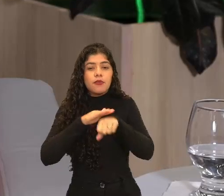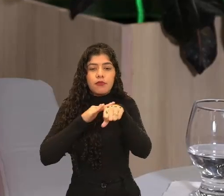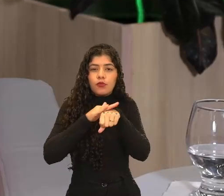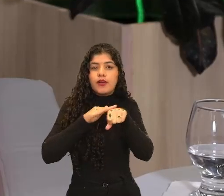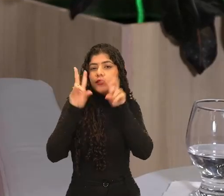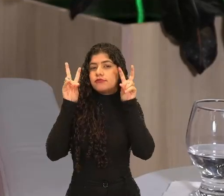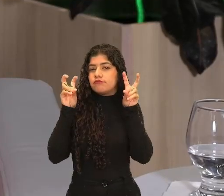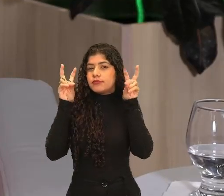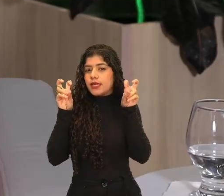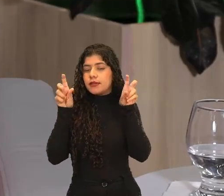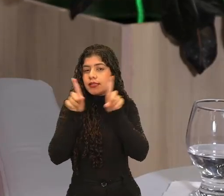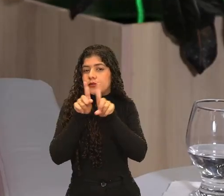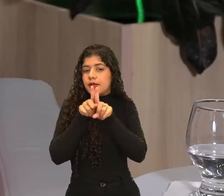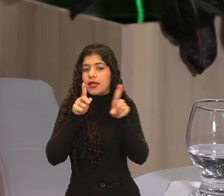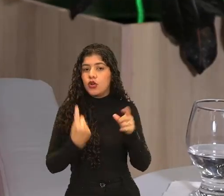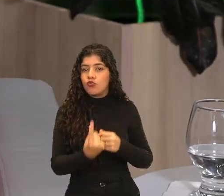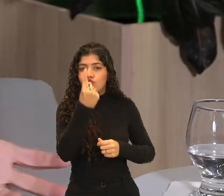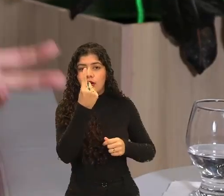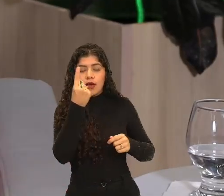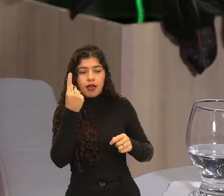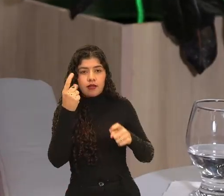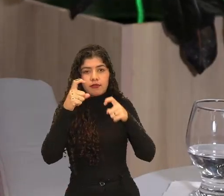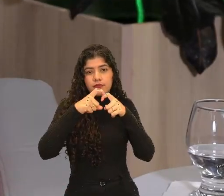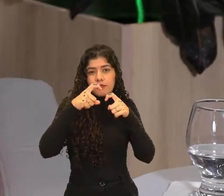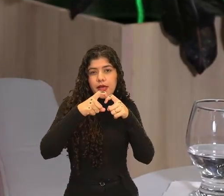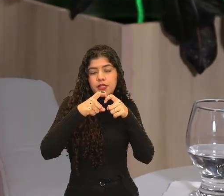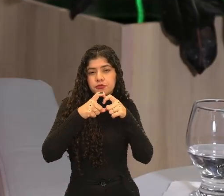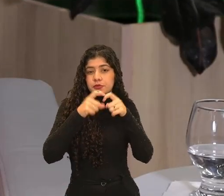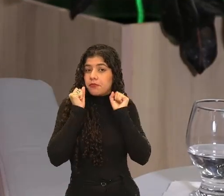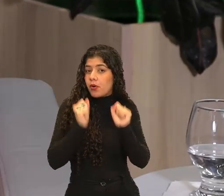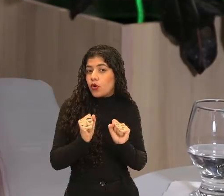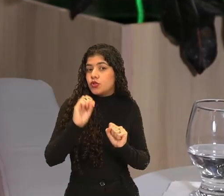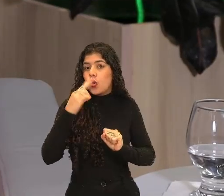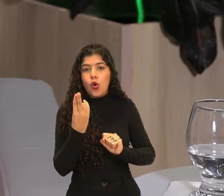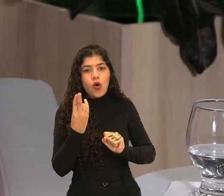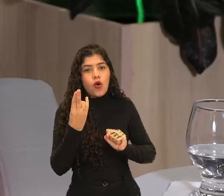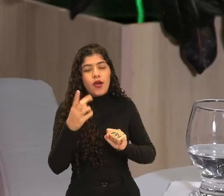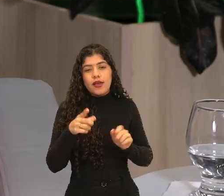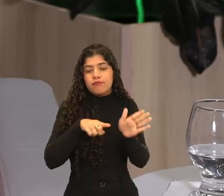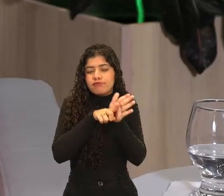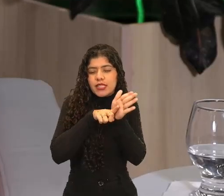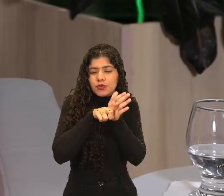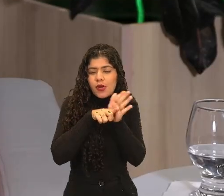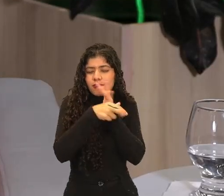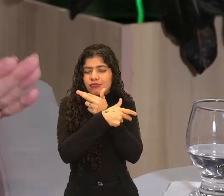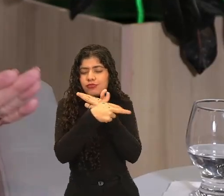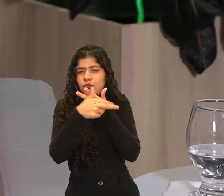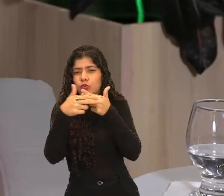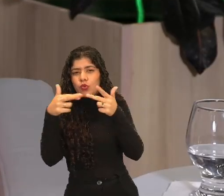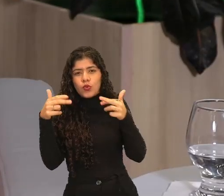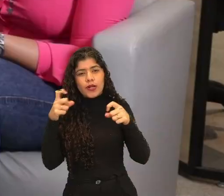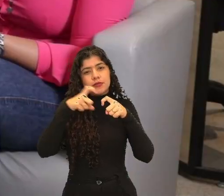cima de que se uma consulta é suficiente, mas como ela já vinha com a clínica toda e ele teve o exame físico, então ele